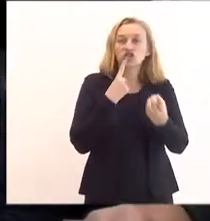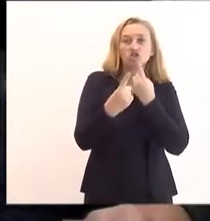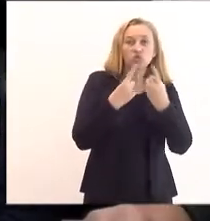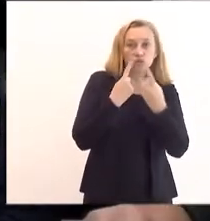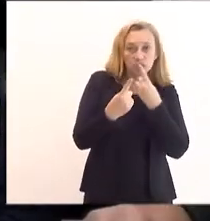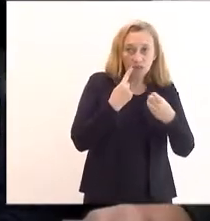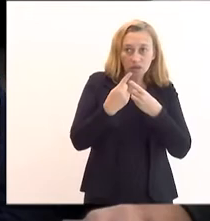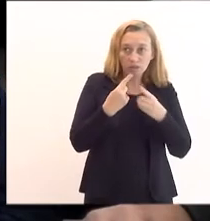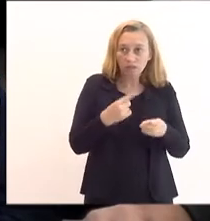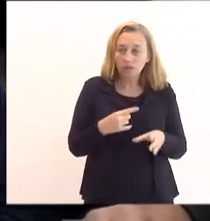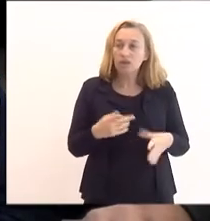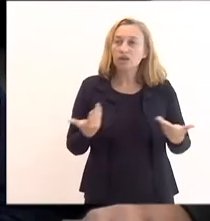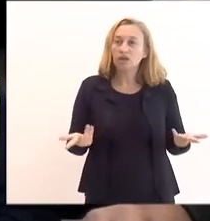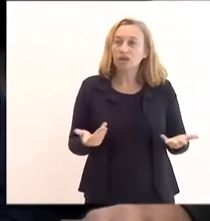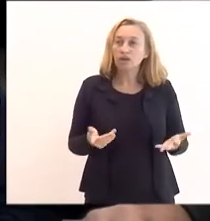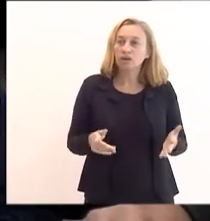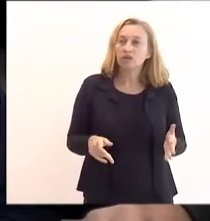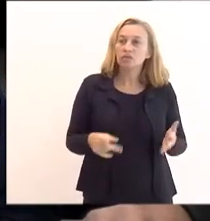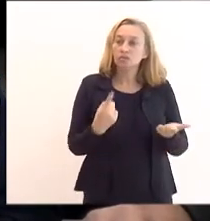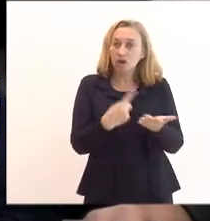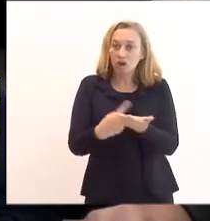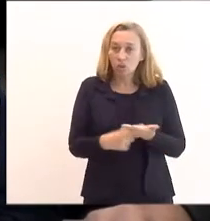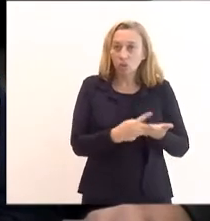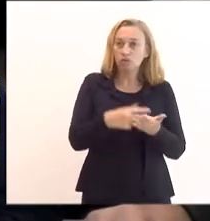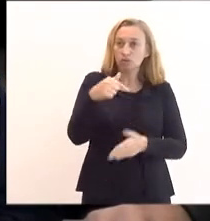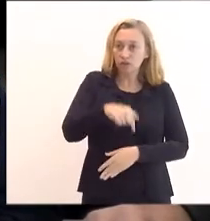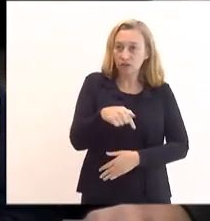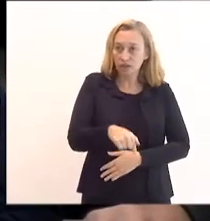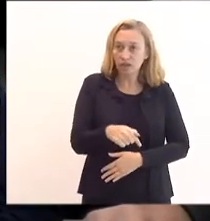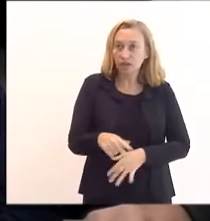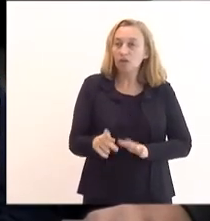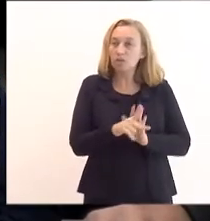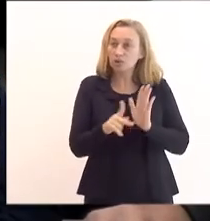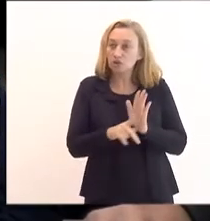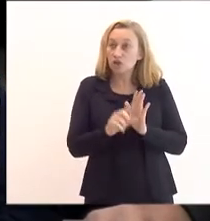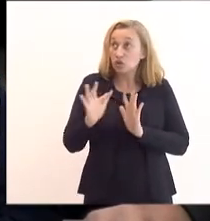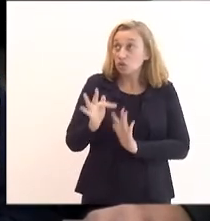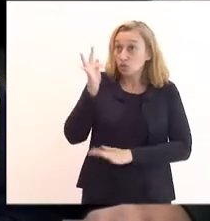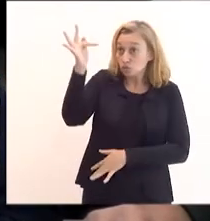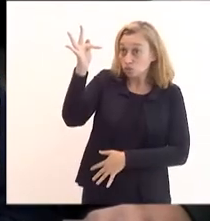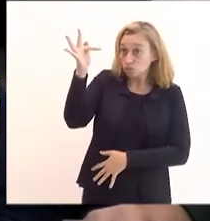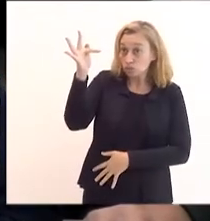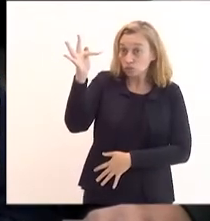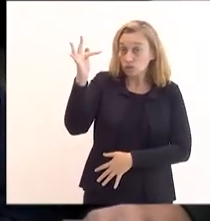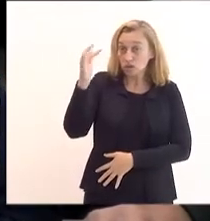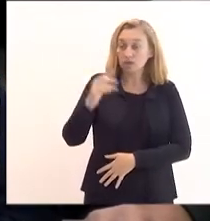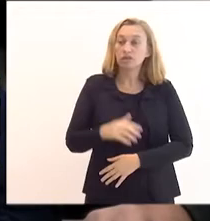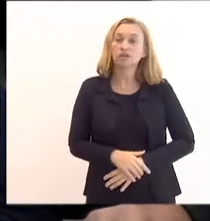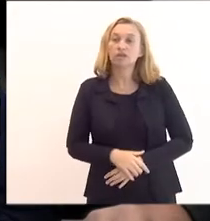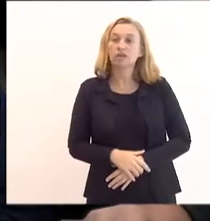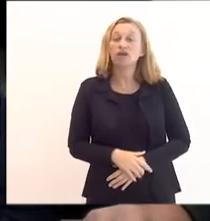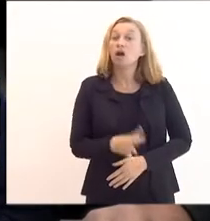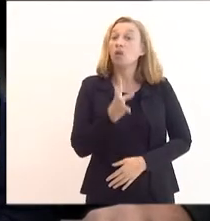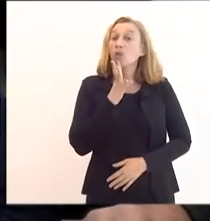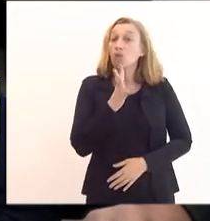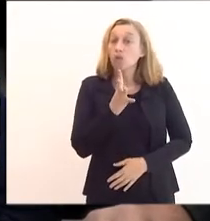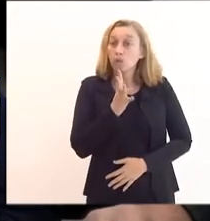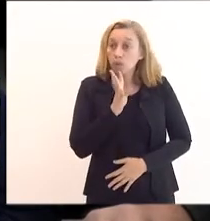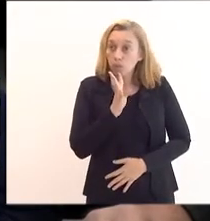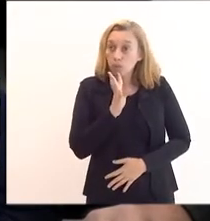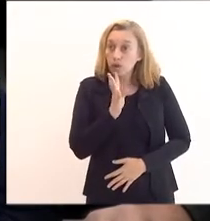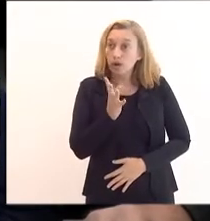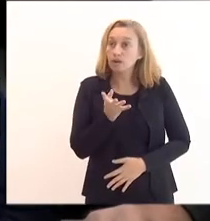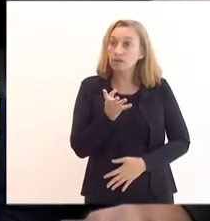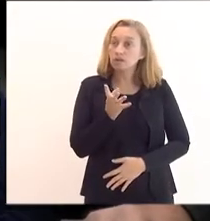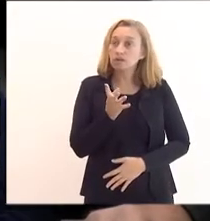fazendo parte aqui até de um possível acordo, é um projeto futuro aí que visa, pelo menos, ao menos, reconhecer